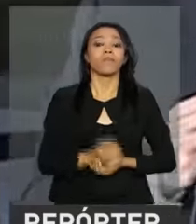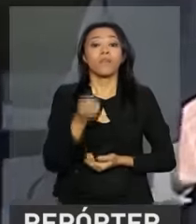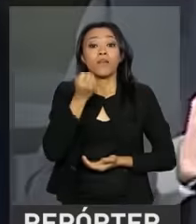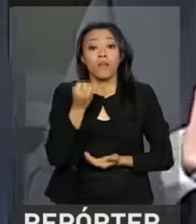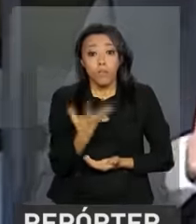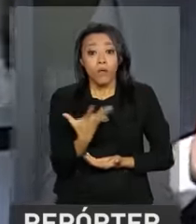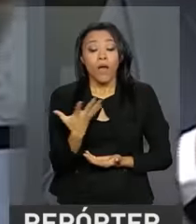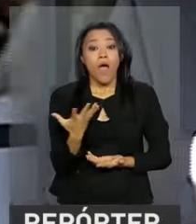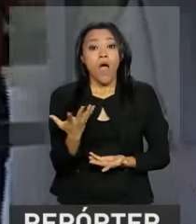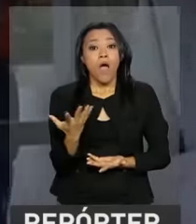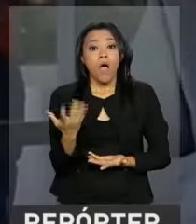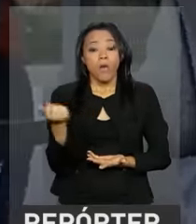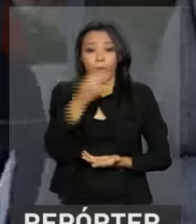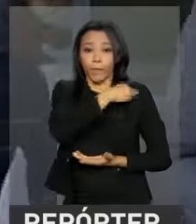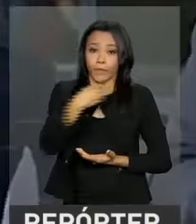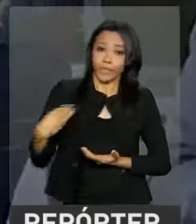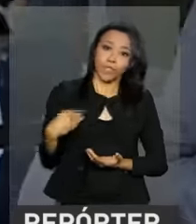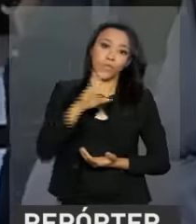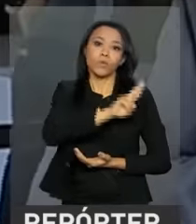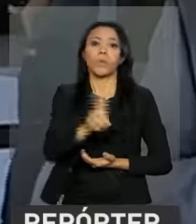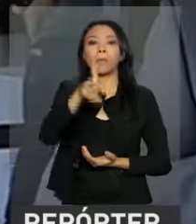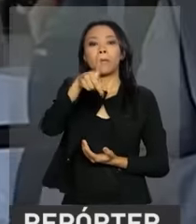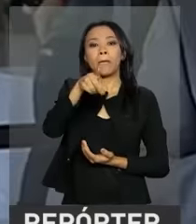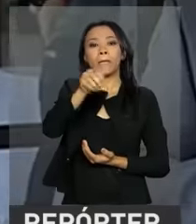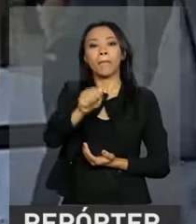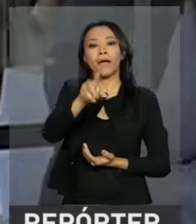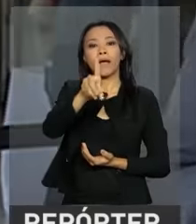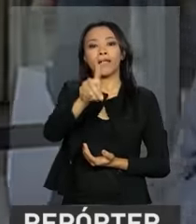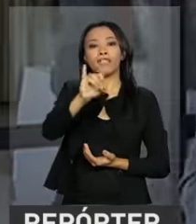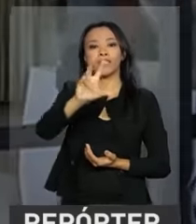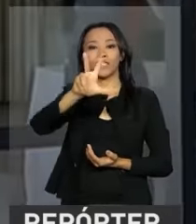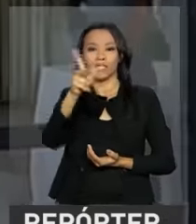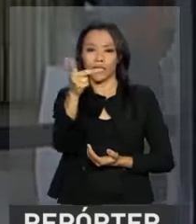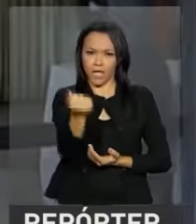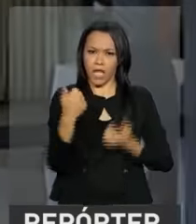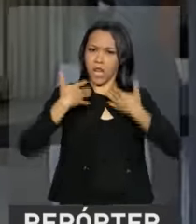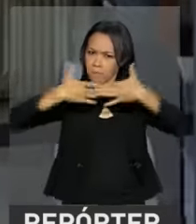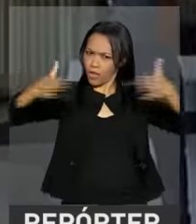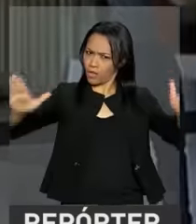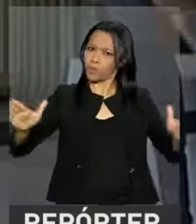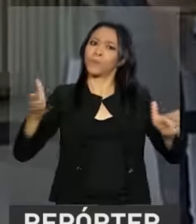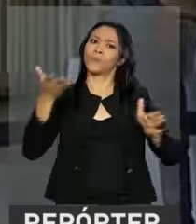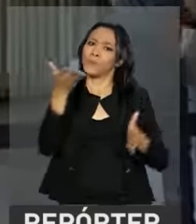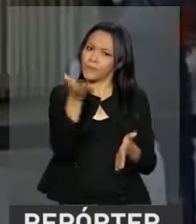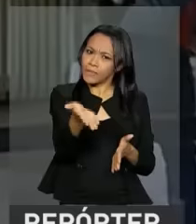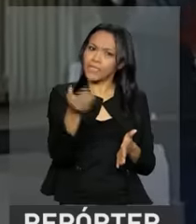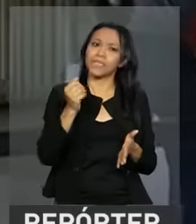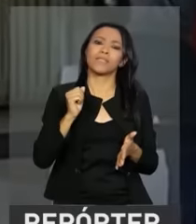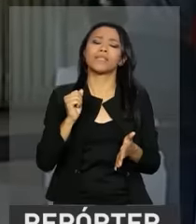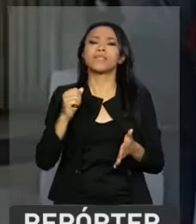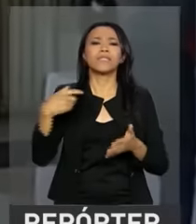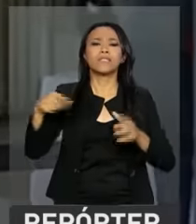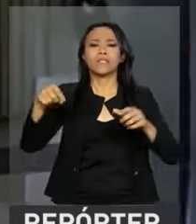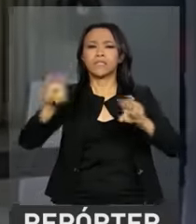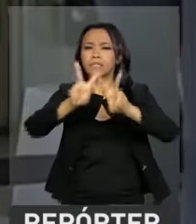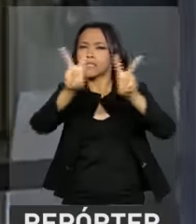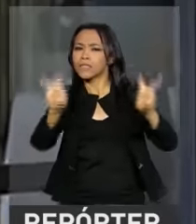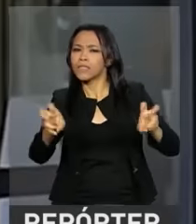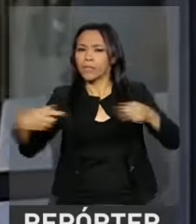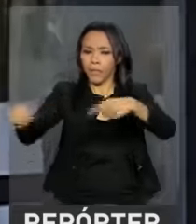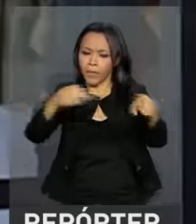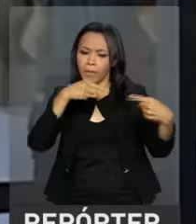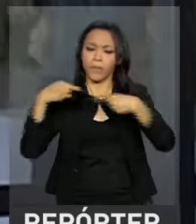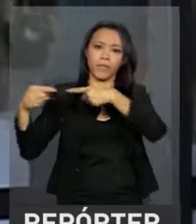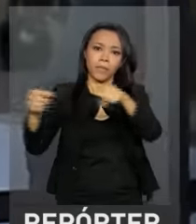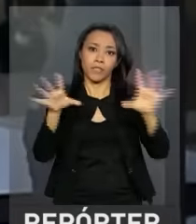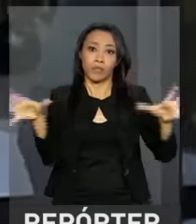e o ministro da Casa Civil, Eliseu Padilha, ele fez uma abertura justamente aqui, uma abertura desses trabalhos aqui, dos grupos